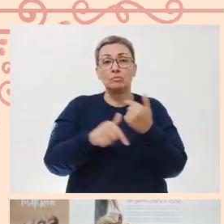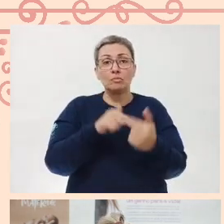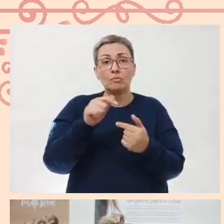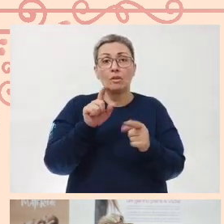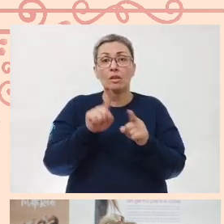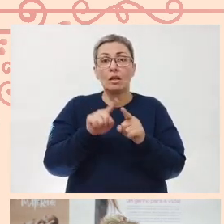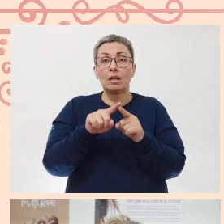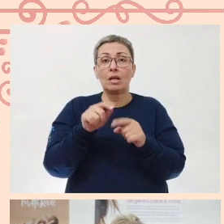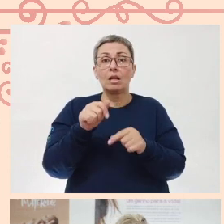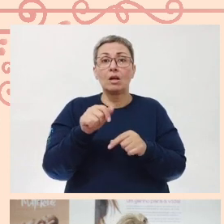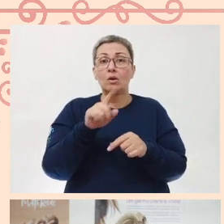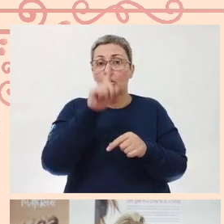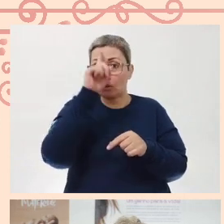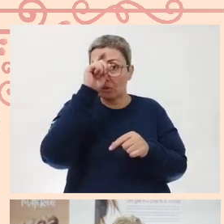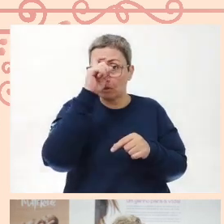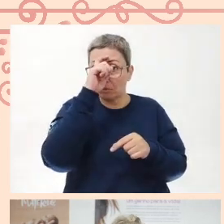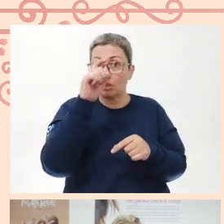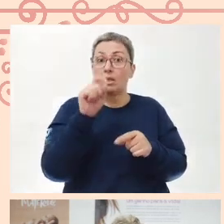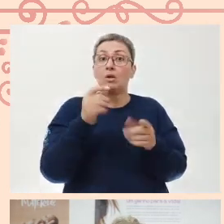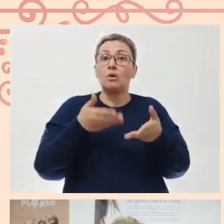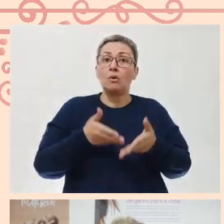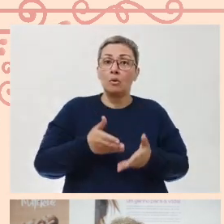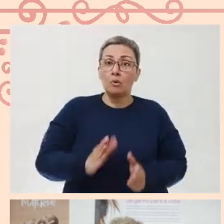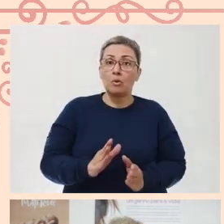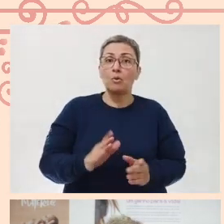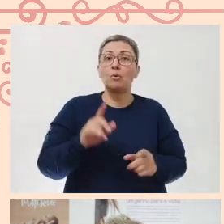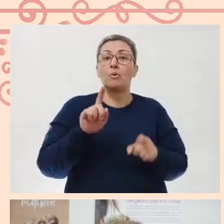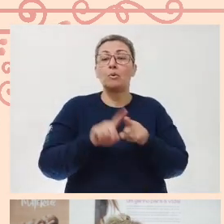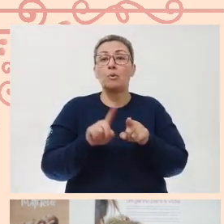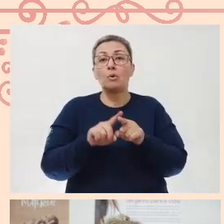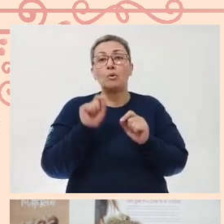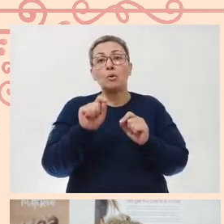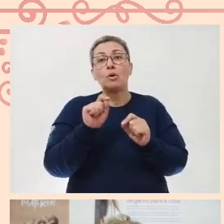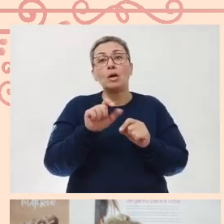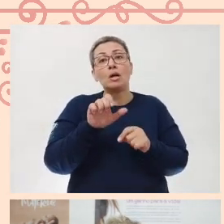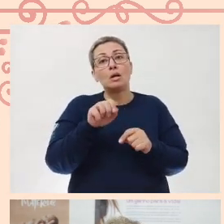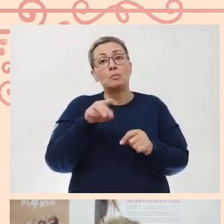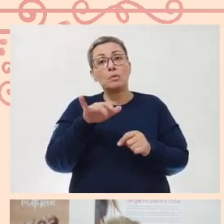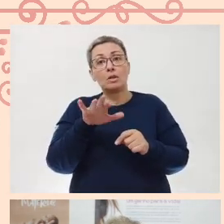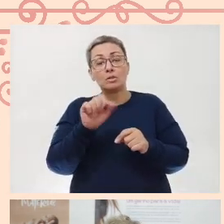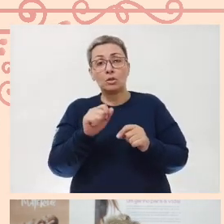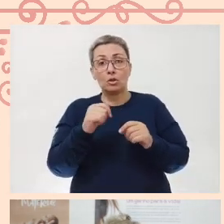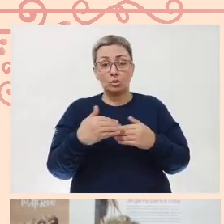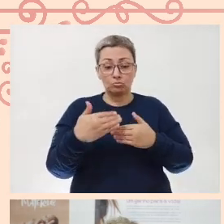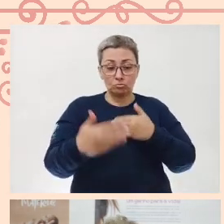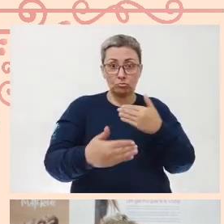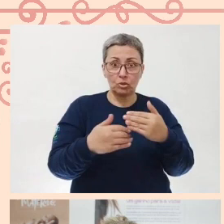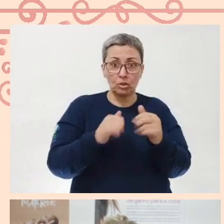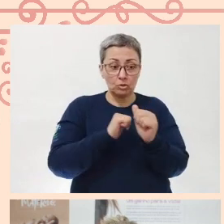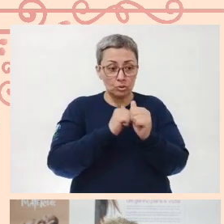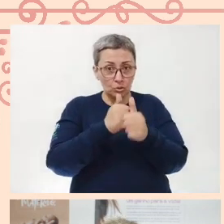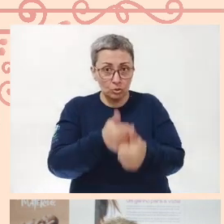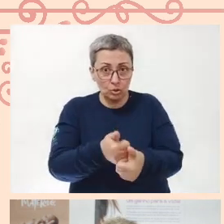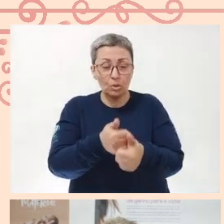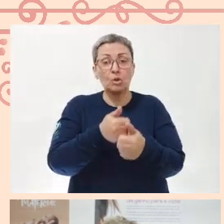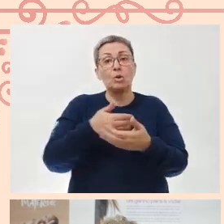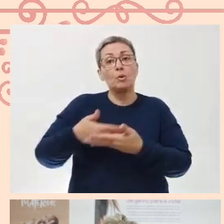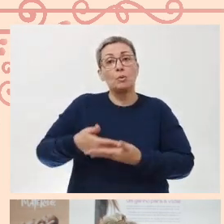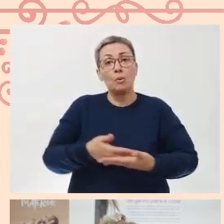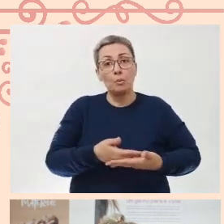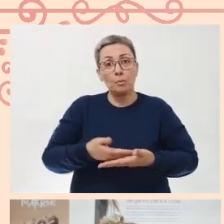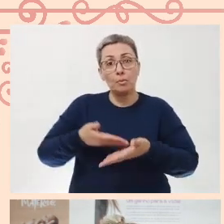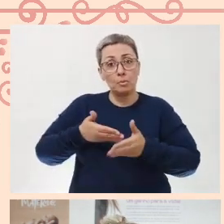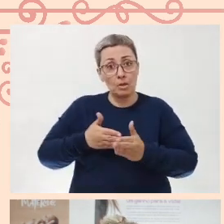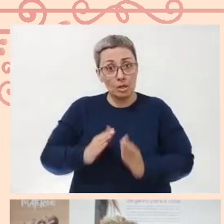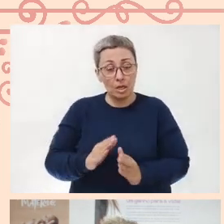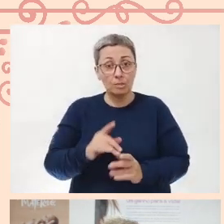referência. As maternidades do nosso município contam com ambulatório de segmento do recém-nascido de